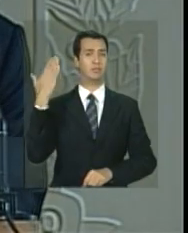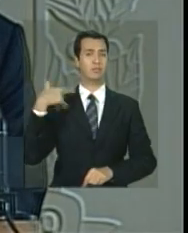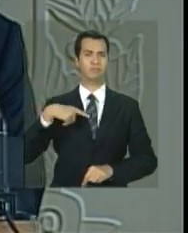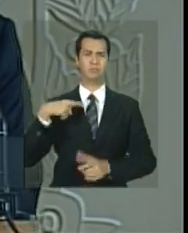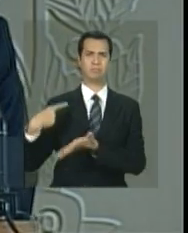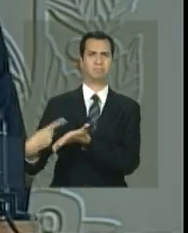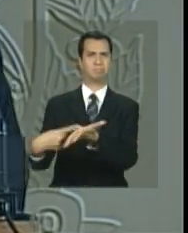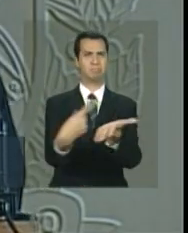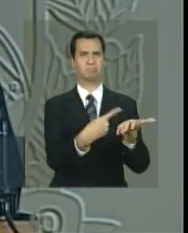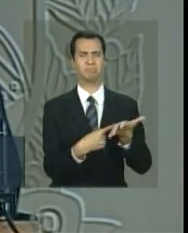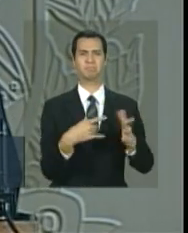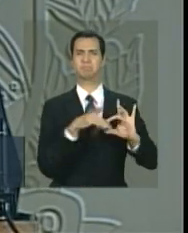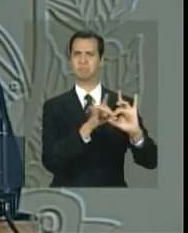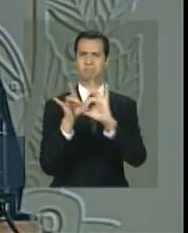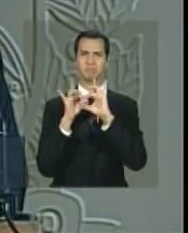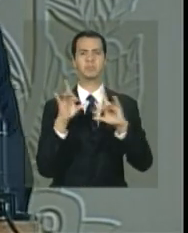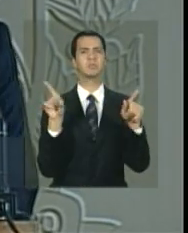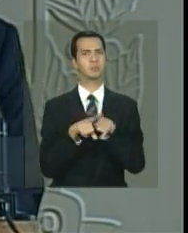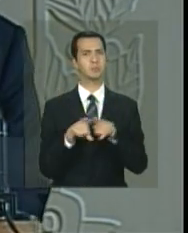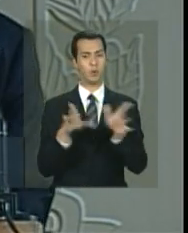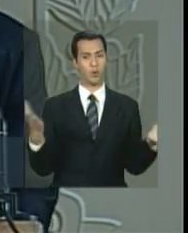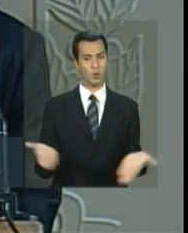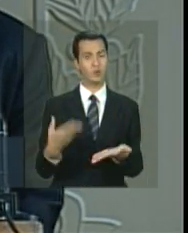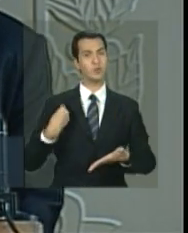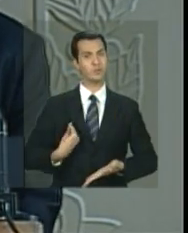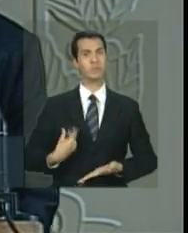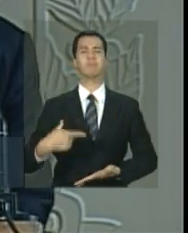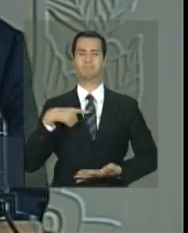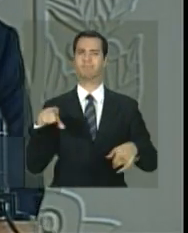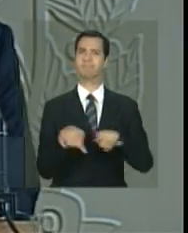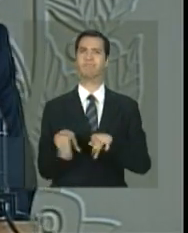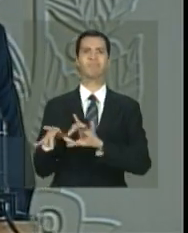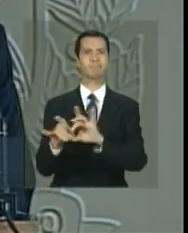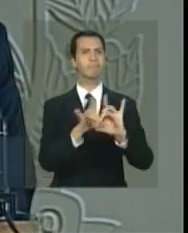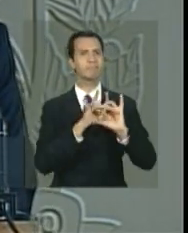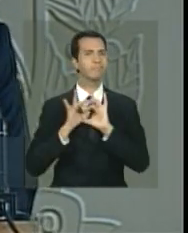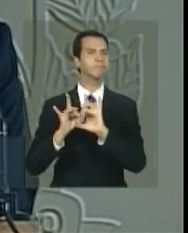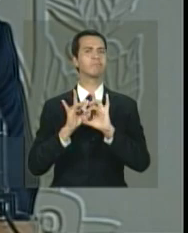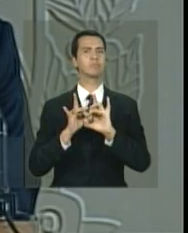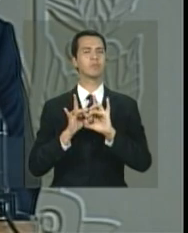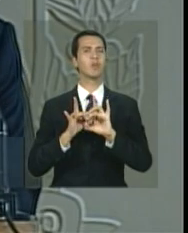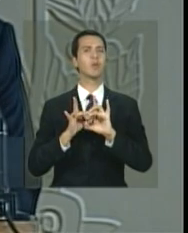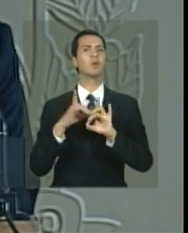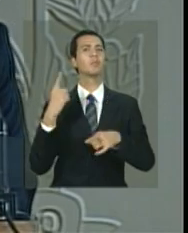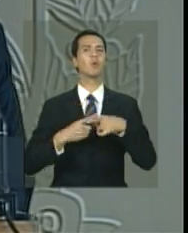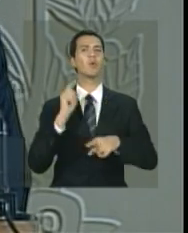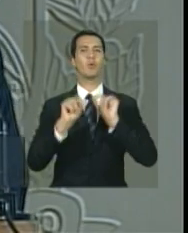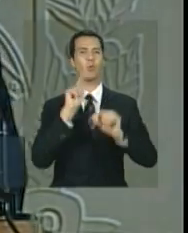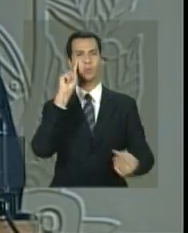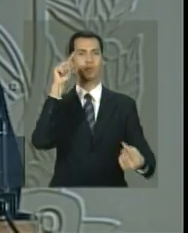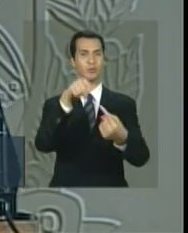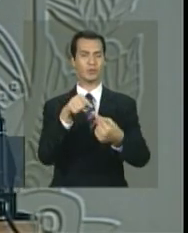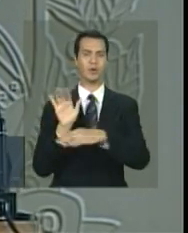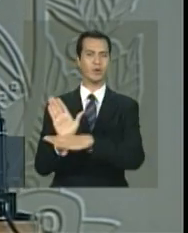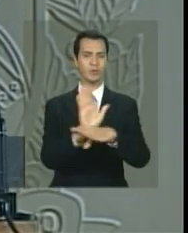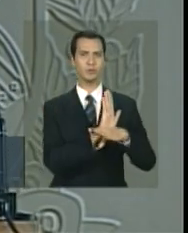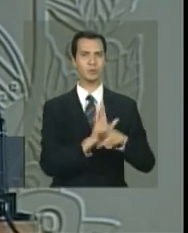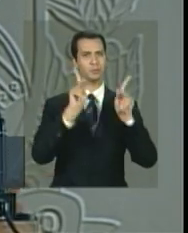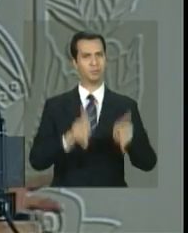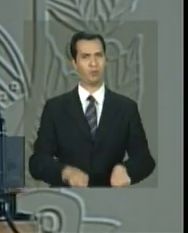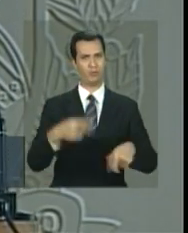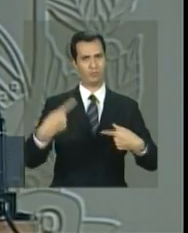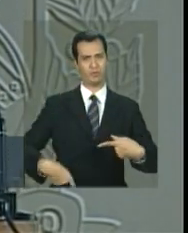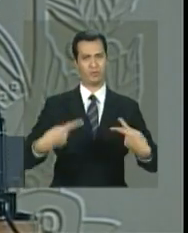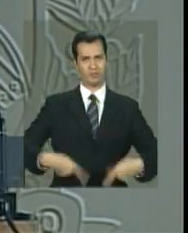de parcerias e no presente outras tantas parcerias que melhoram a qualidade de vida de todos os brasileiros que moram em São Paulo. Essa